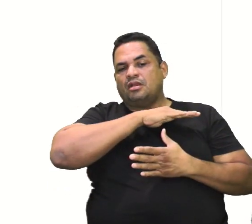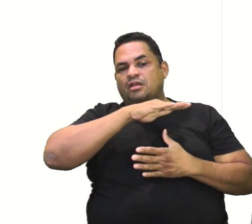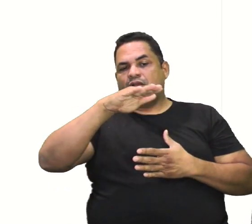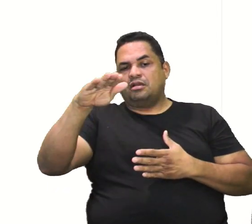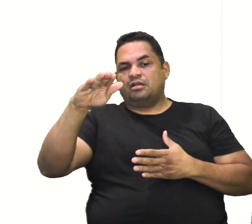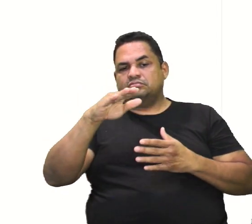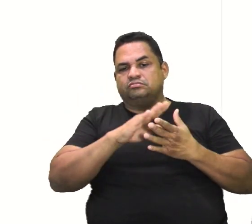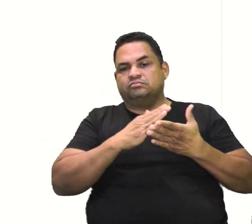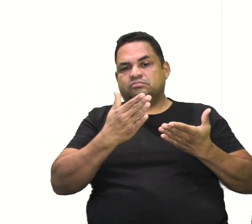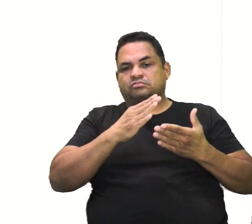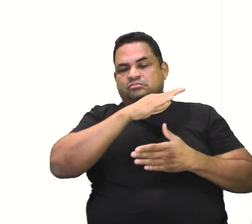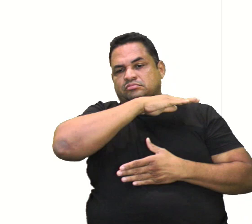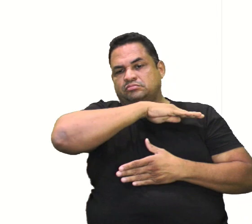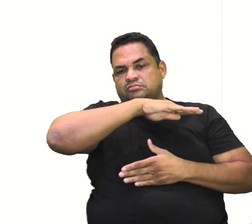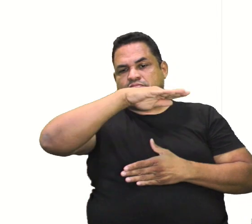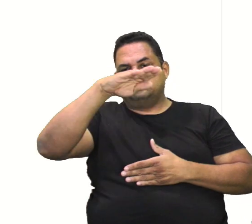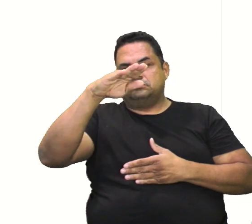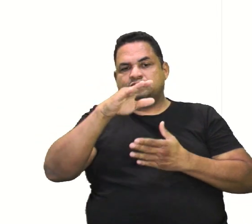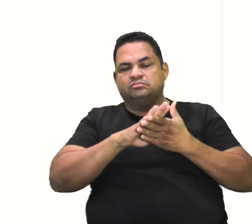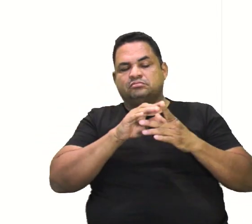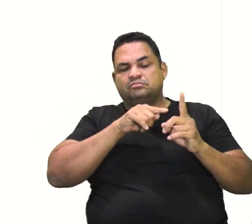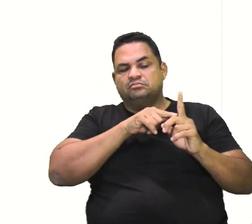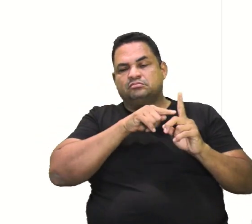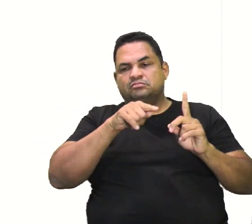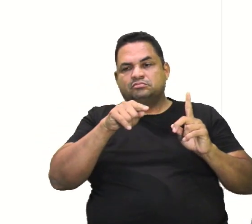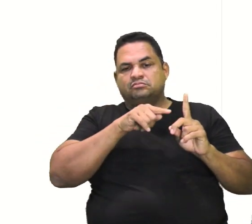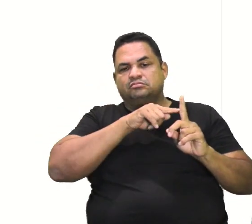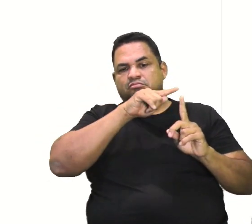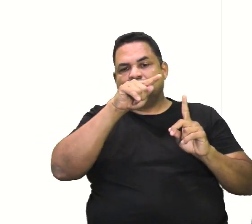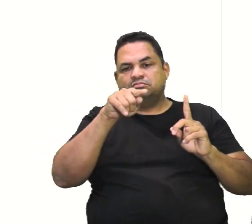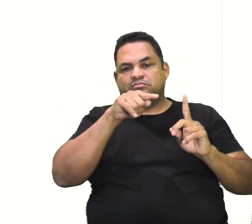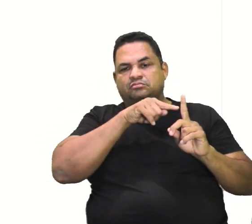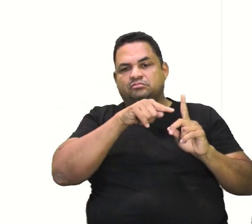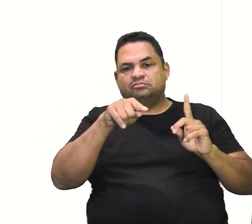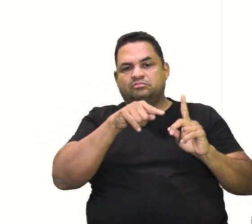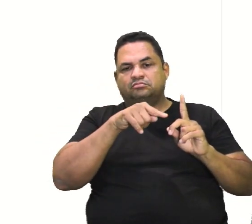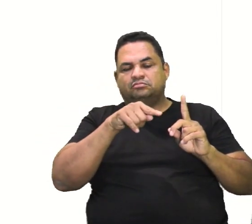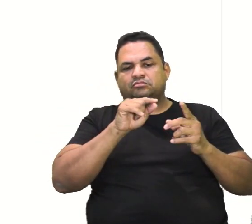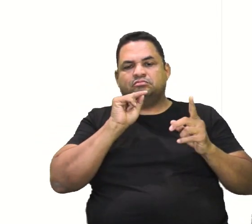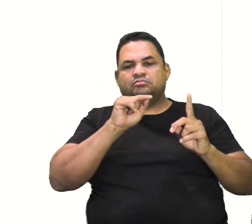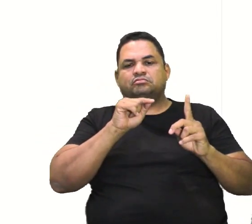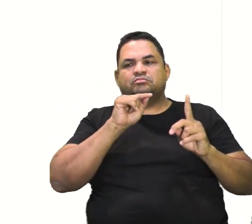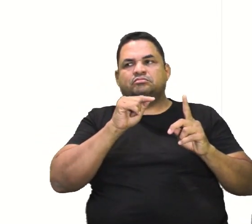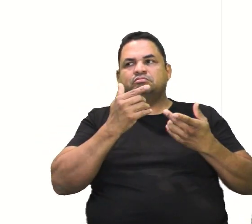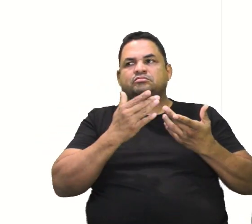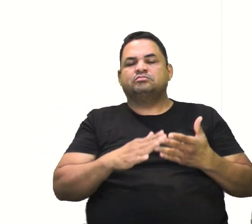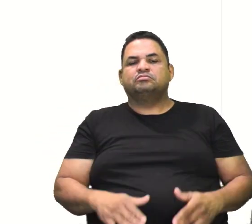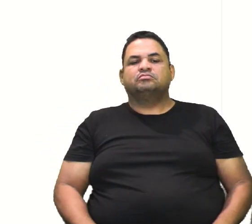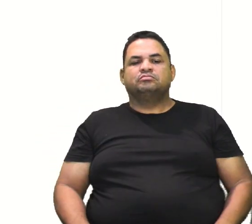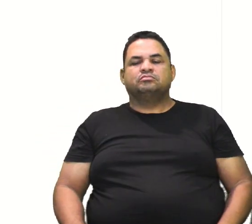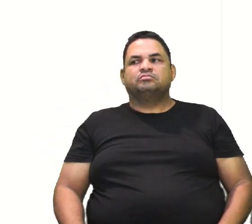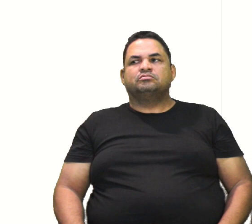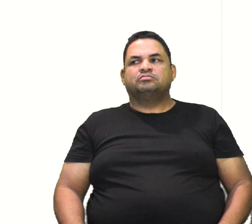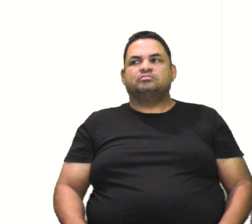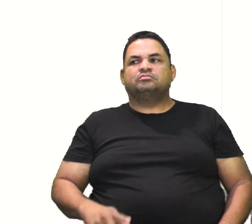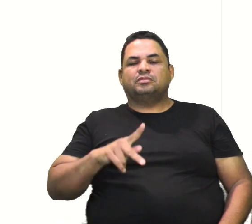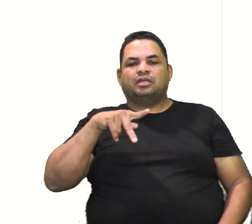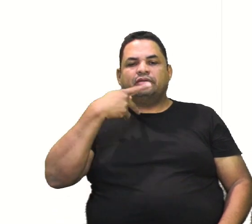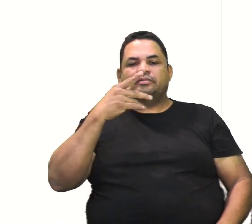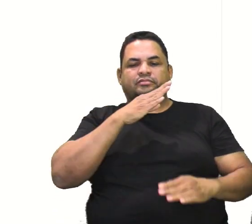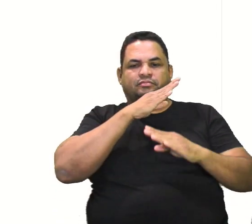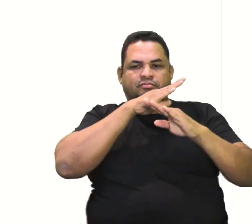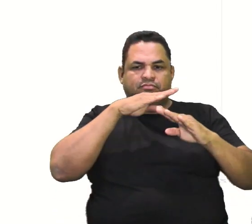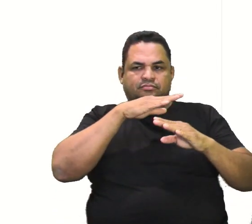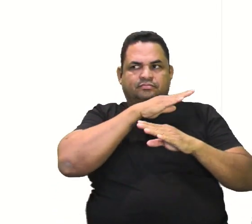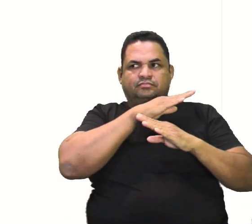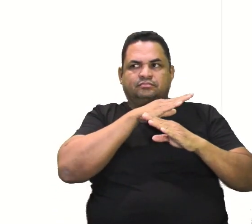sempre perpendicular ao raio no ponto de tangência. E o que significa ser perpendicular? Nós também falamos